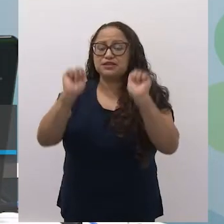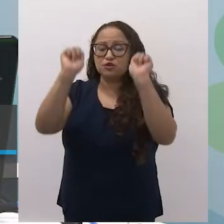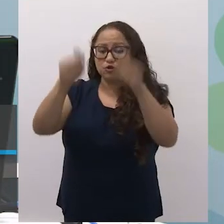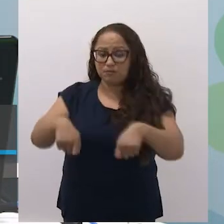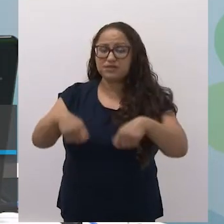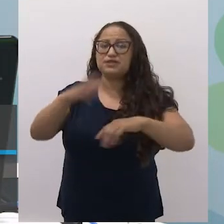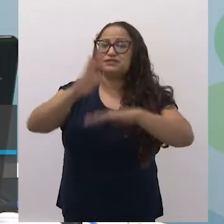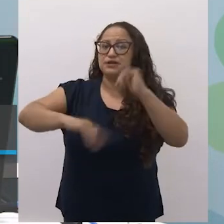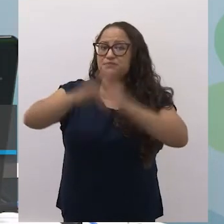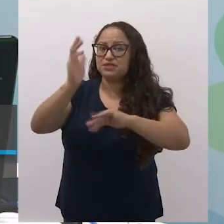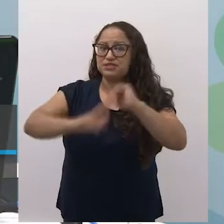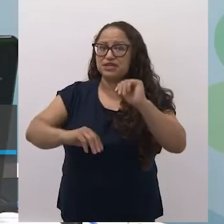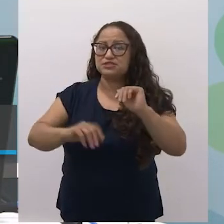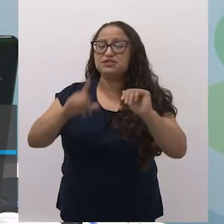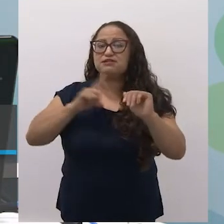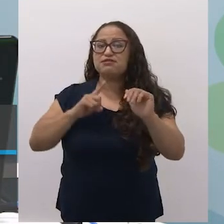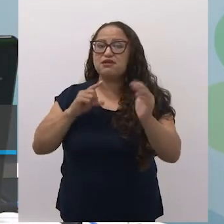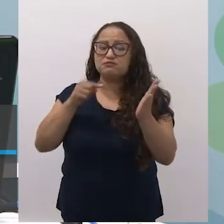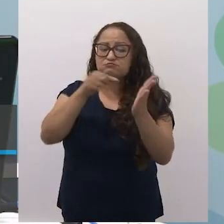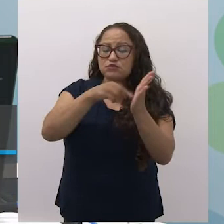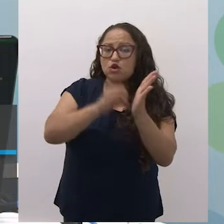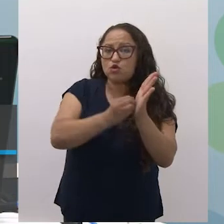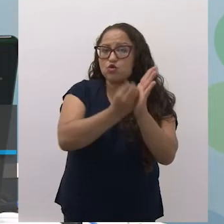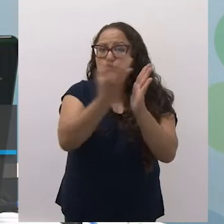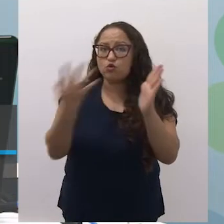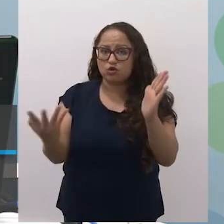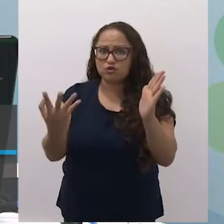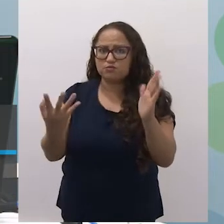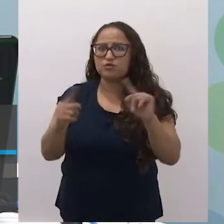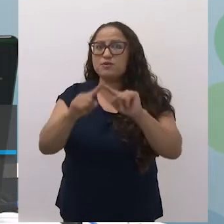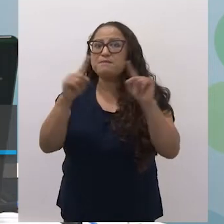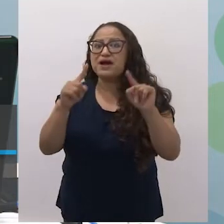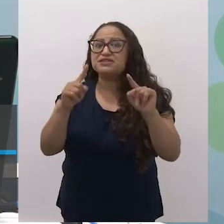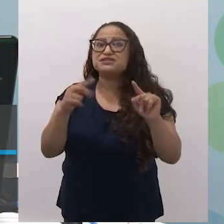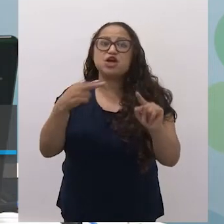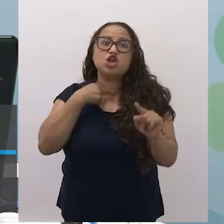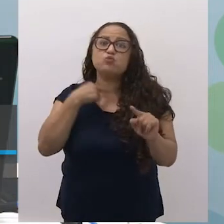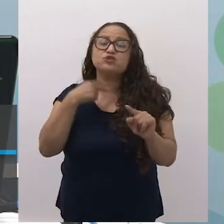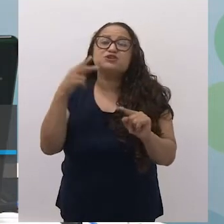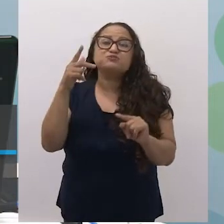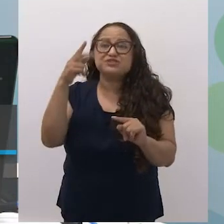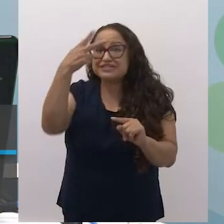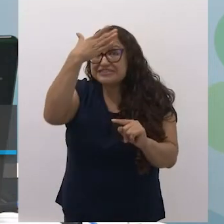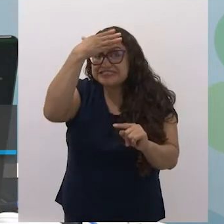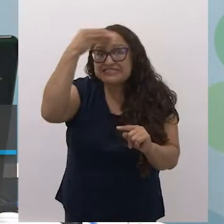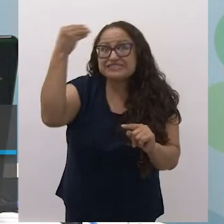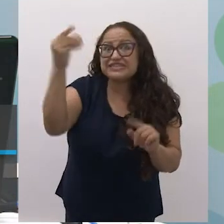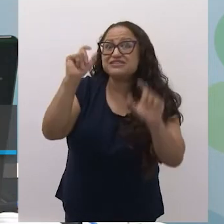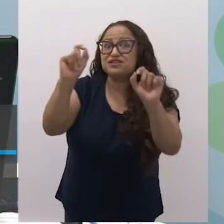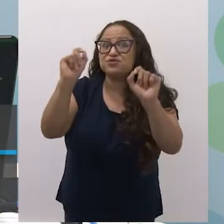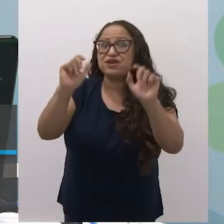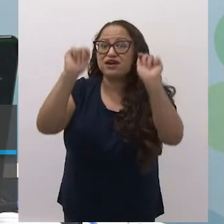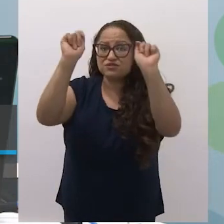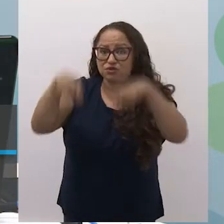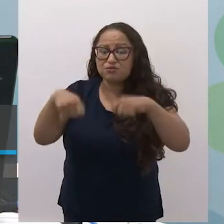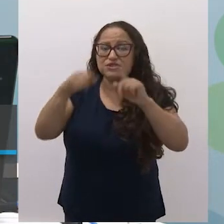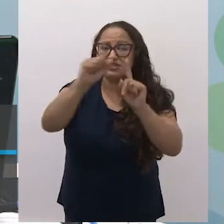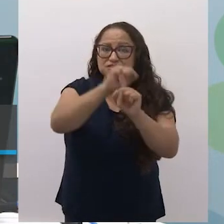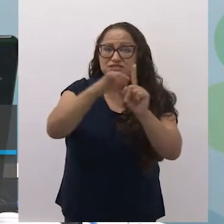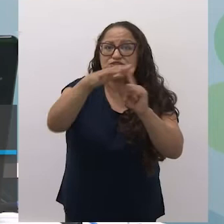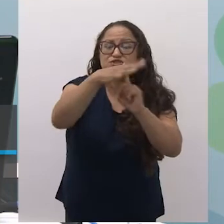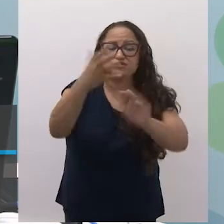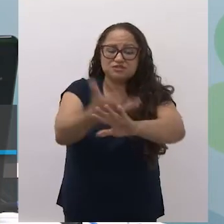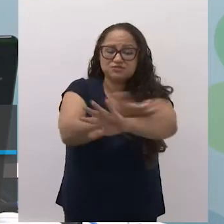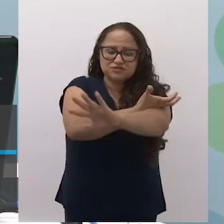previstas no currículo, sem esquecer das competências socioemocionais. Enfim, é uma visão muito